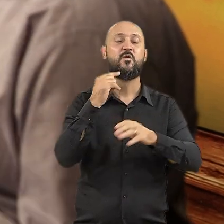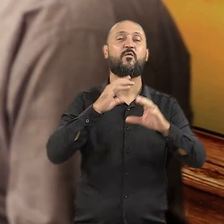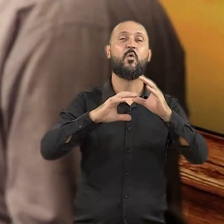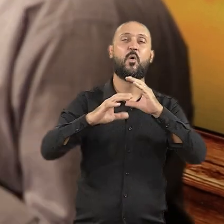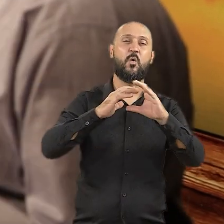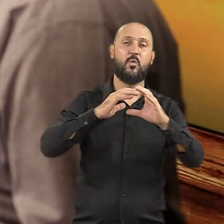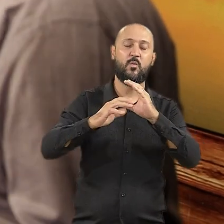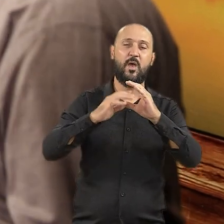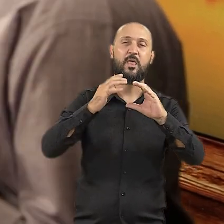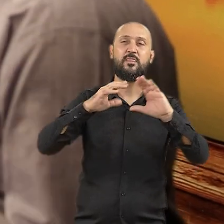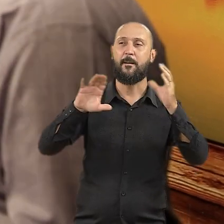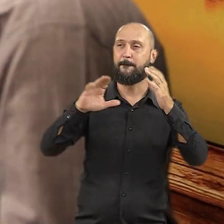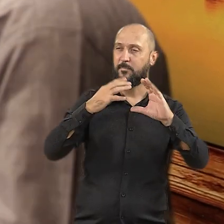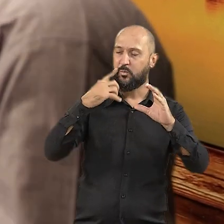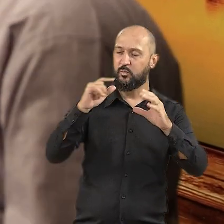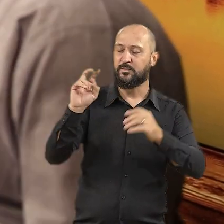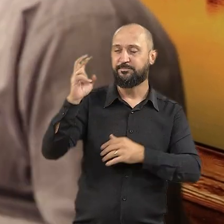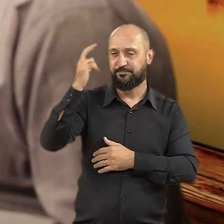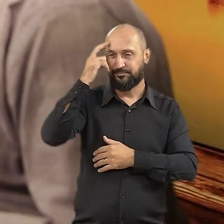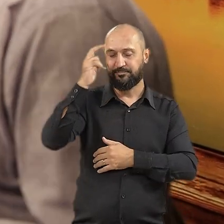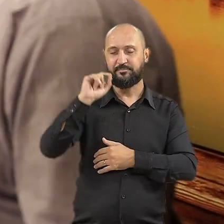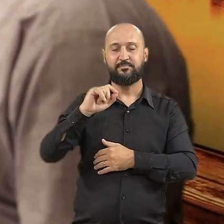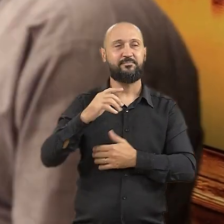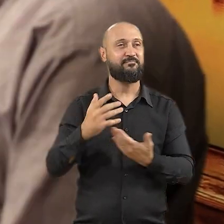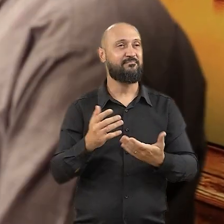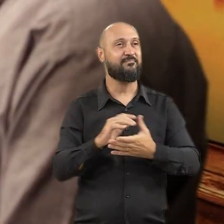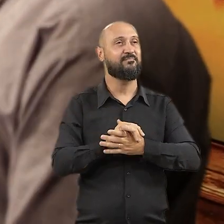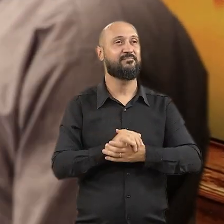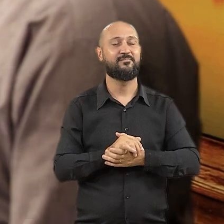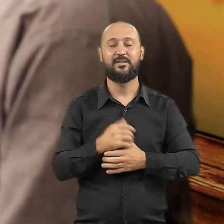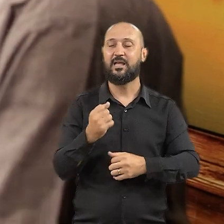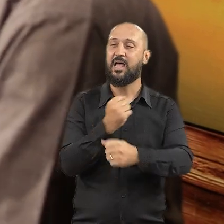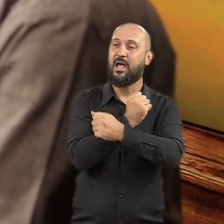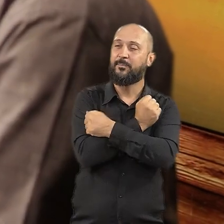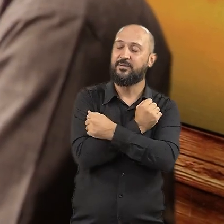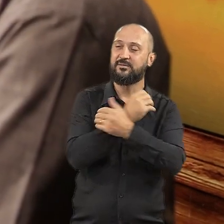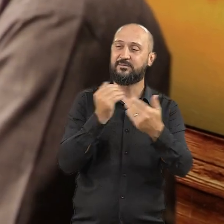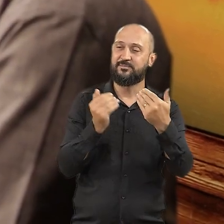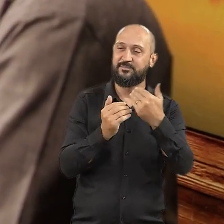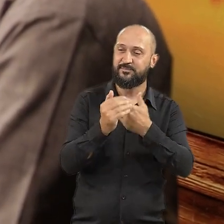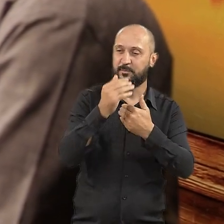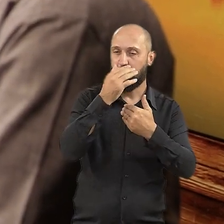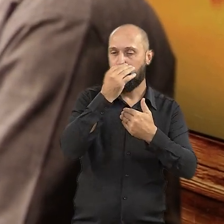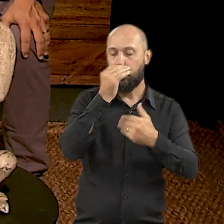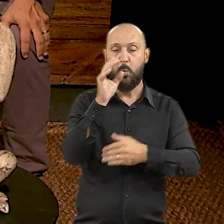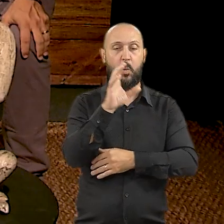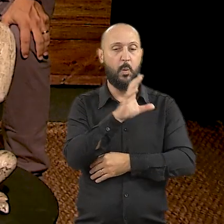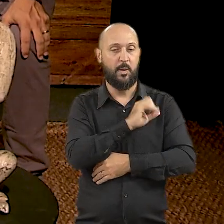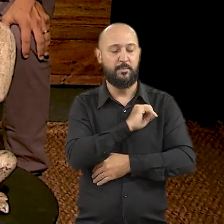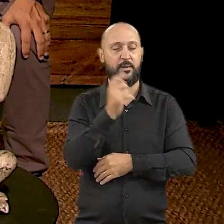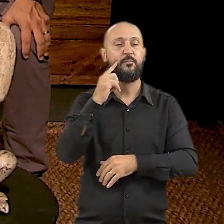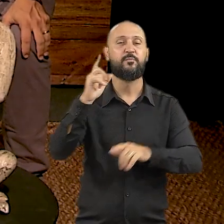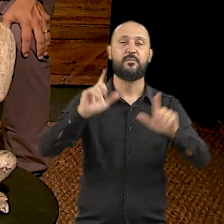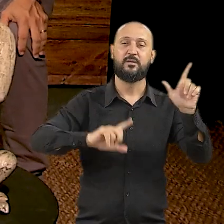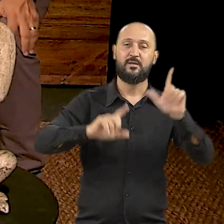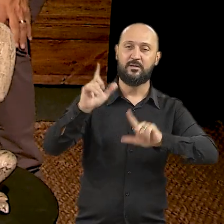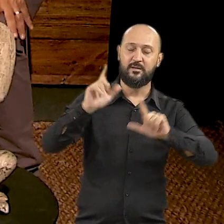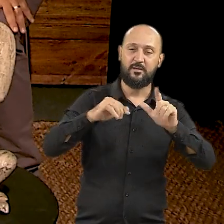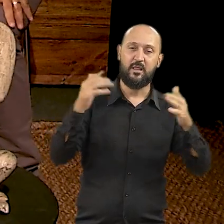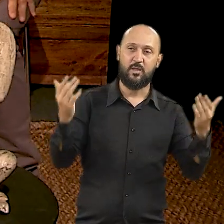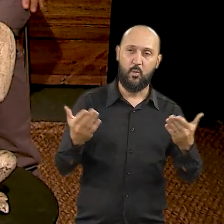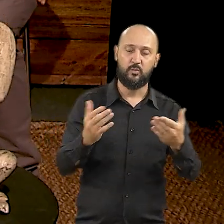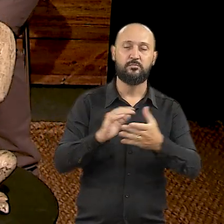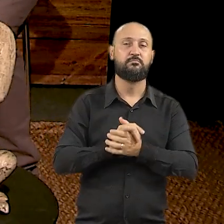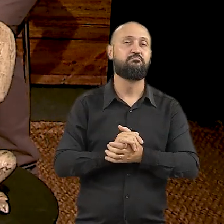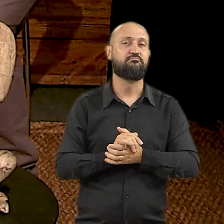só na comunicação e da música, na cultura. Ficou na comunicação. Aí eu abracei, eu amei trabalhar na TV